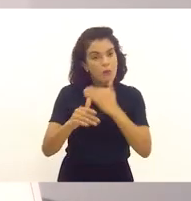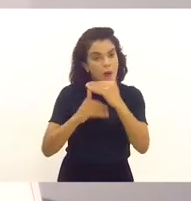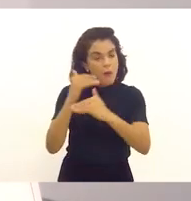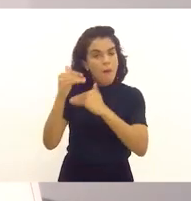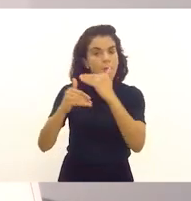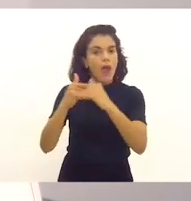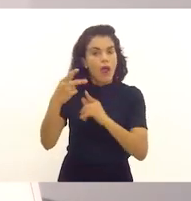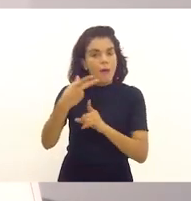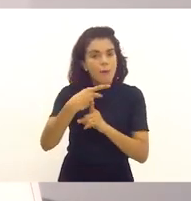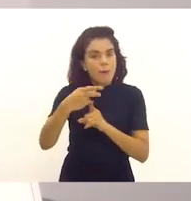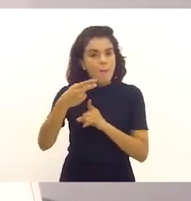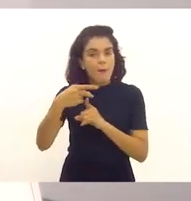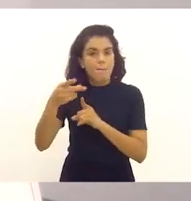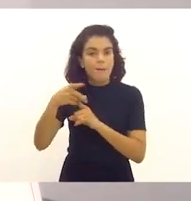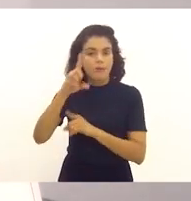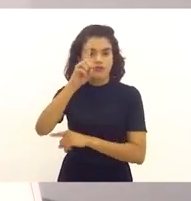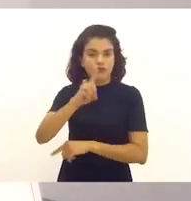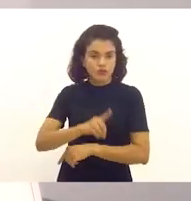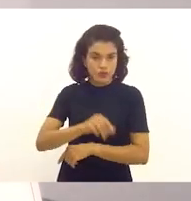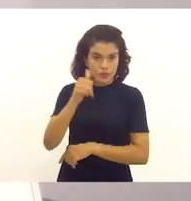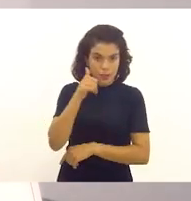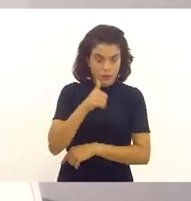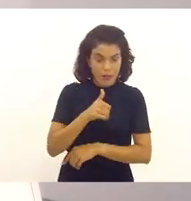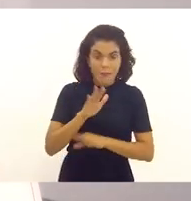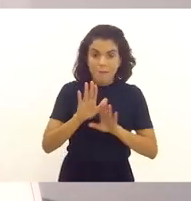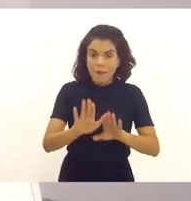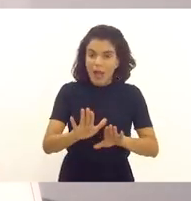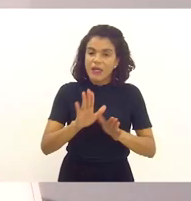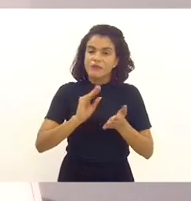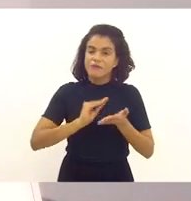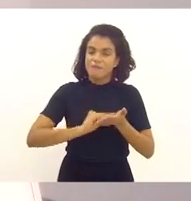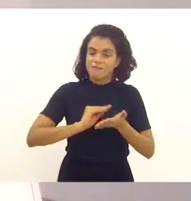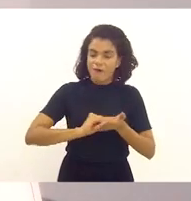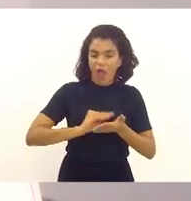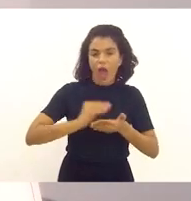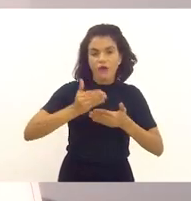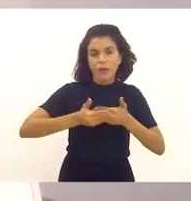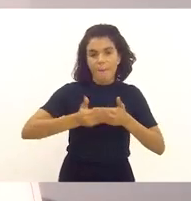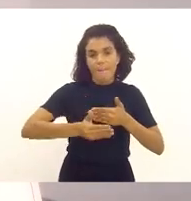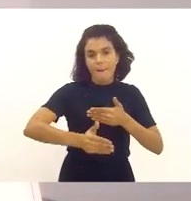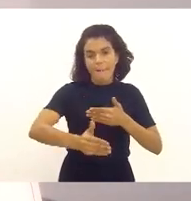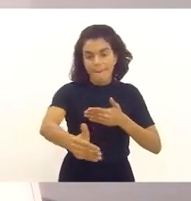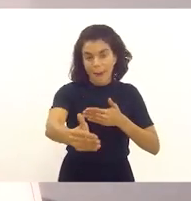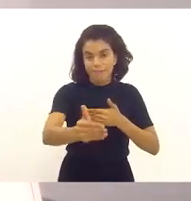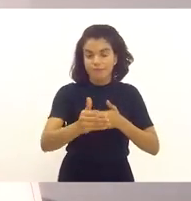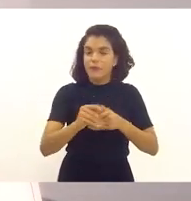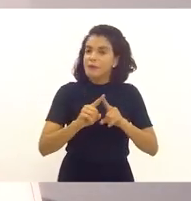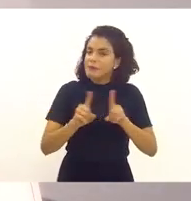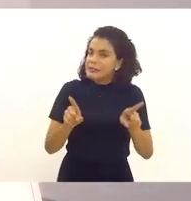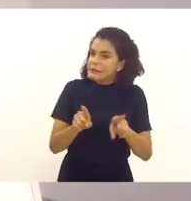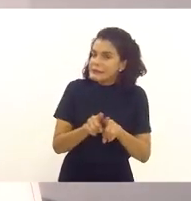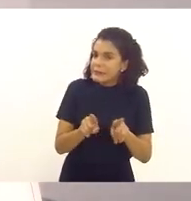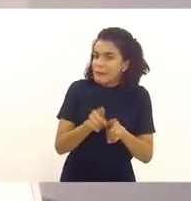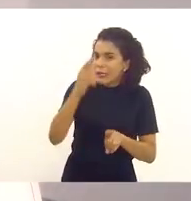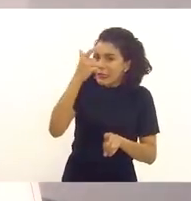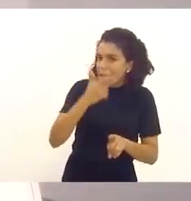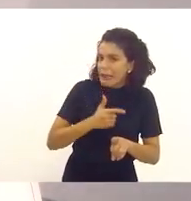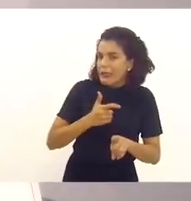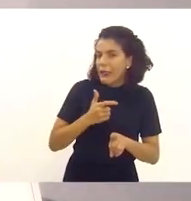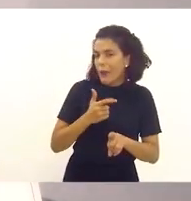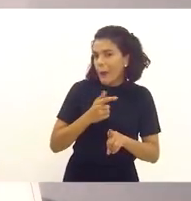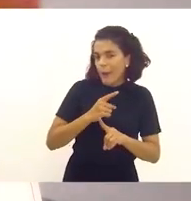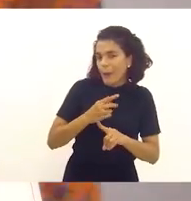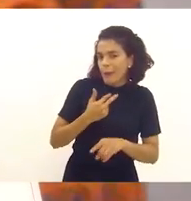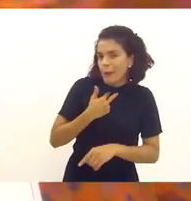conquistas do direito da mulher mas ainda muito pela frente mas eu também não posso deixar nesse